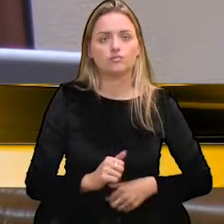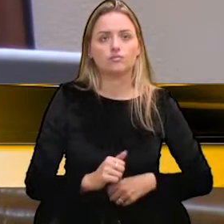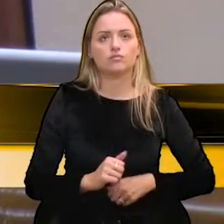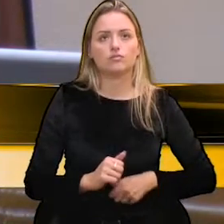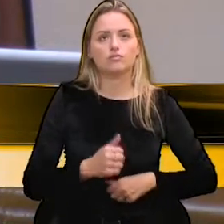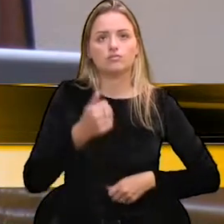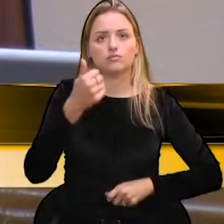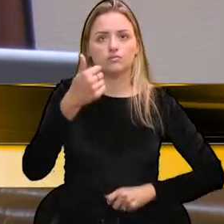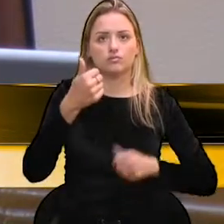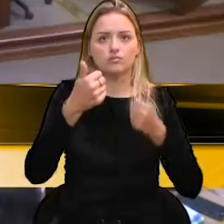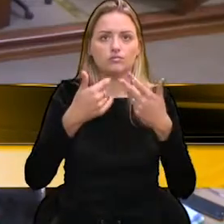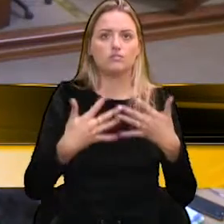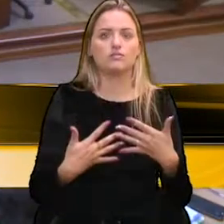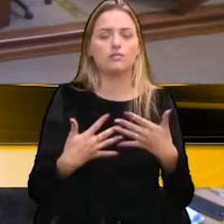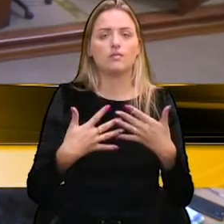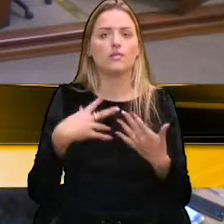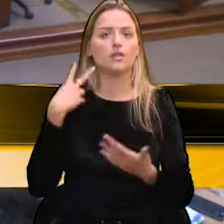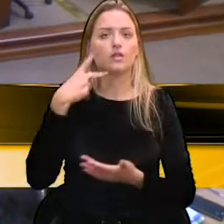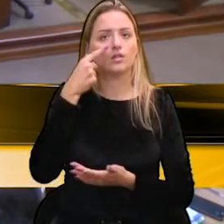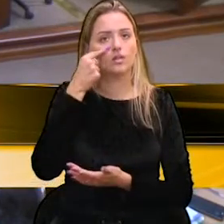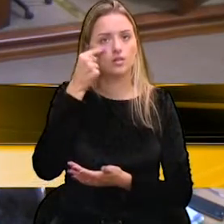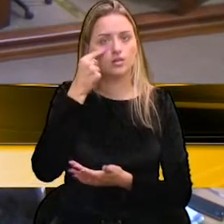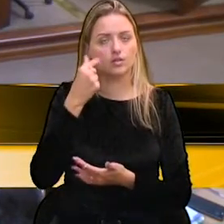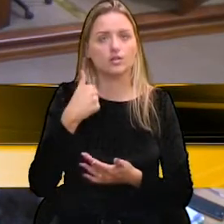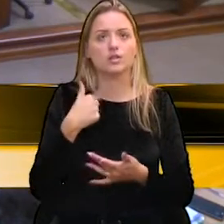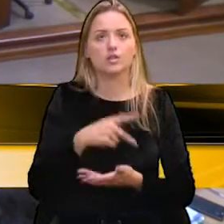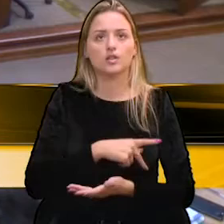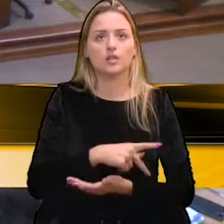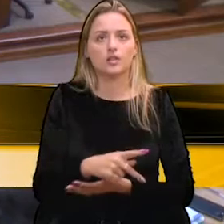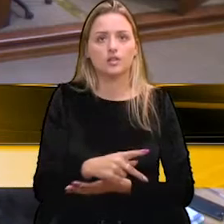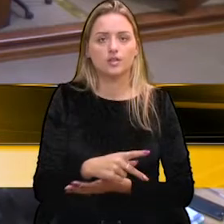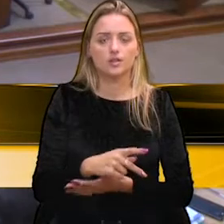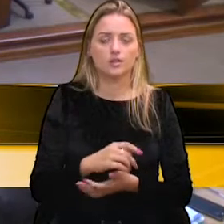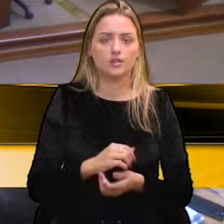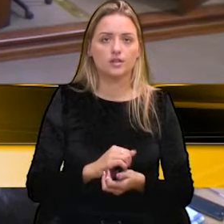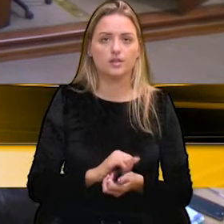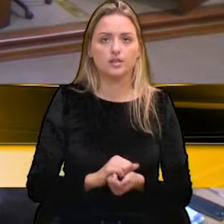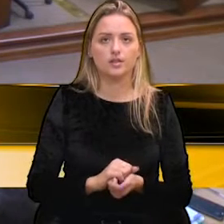Para declarar o voto, vereador Eloy Frisso. Senhor presidente,